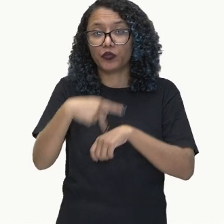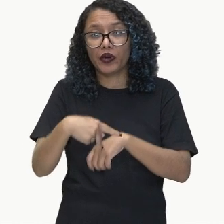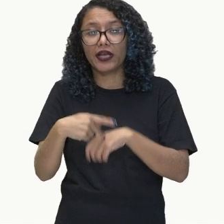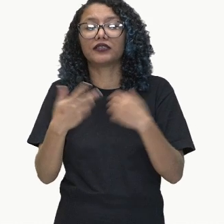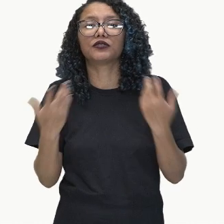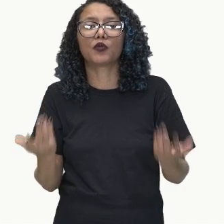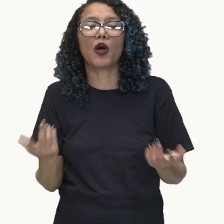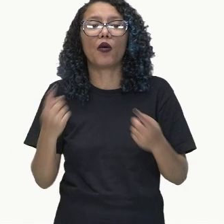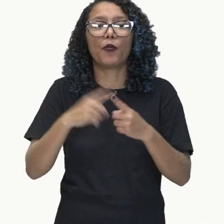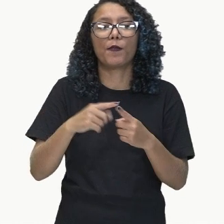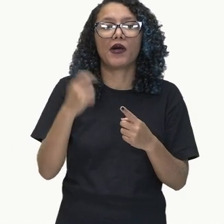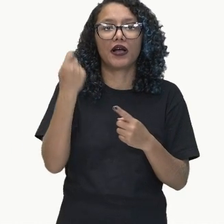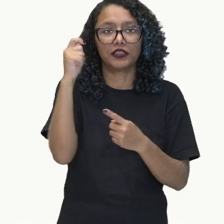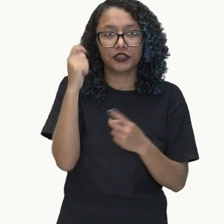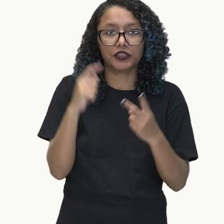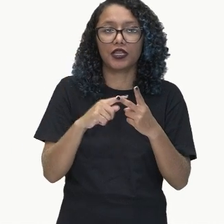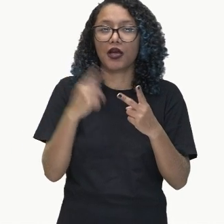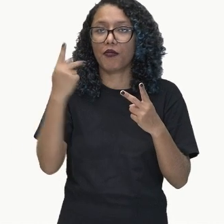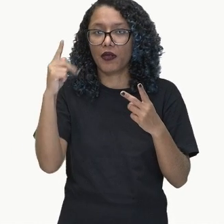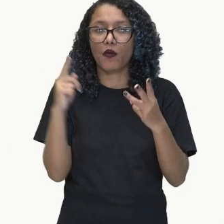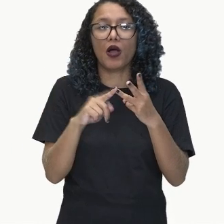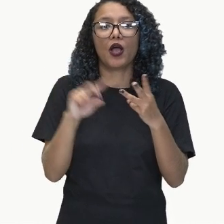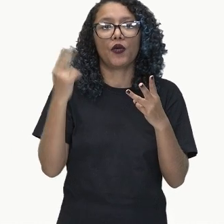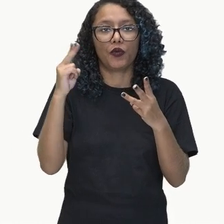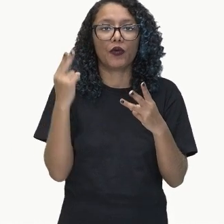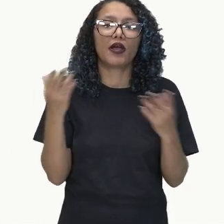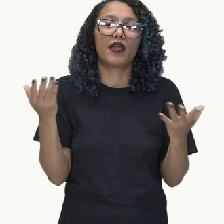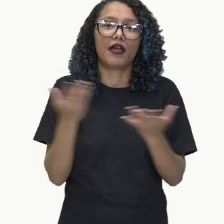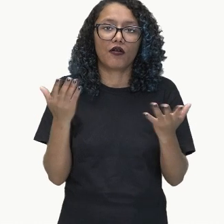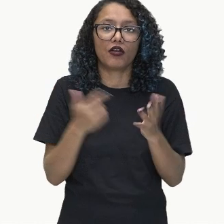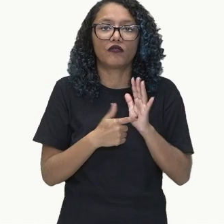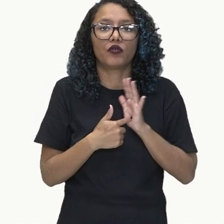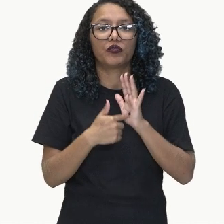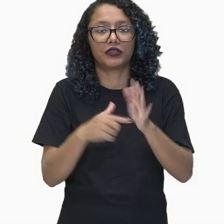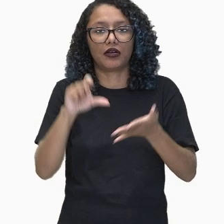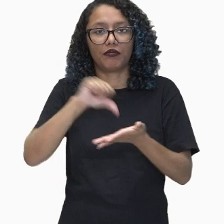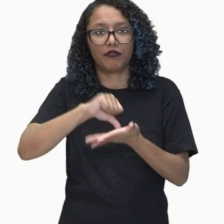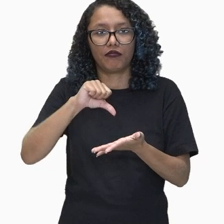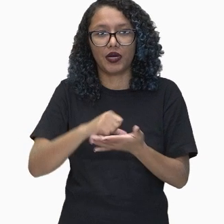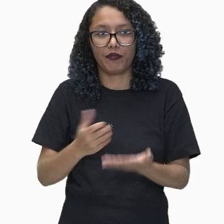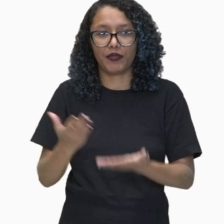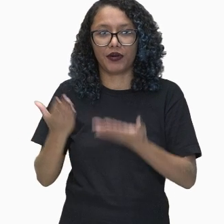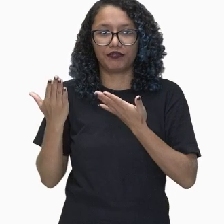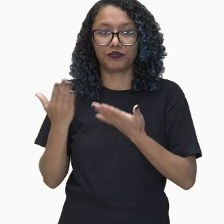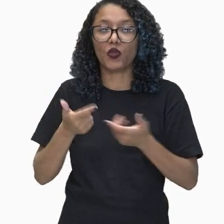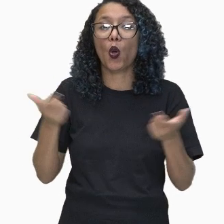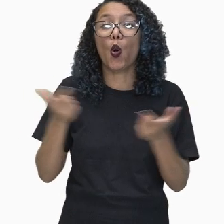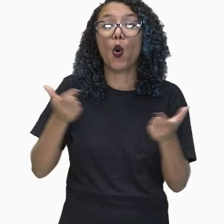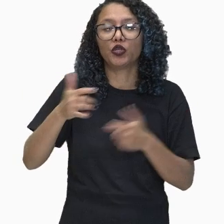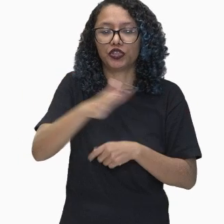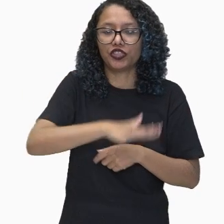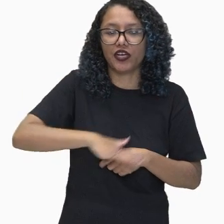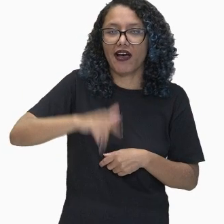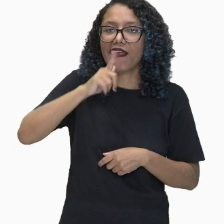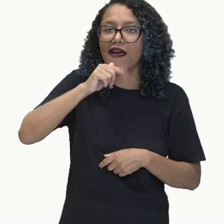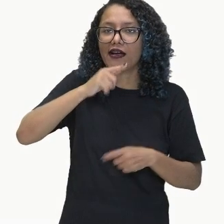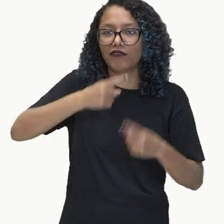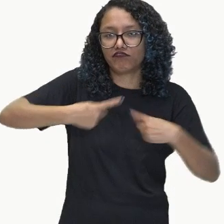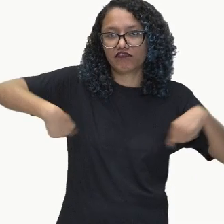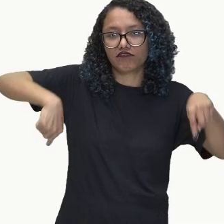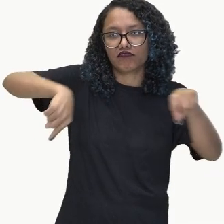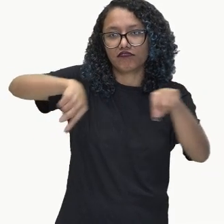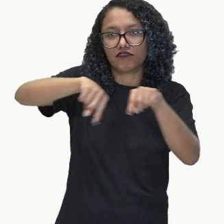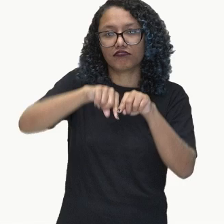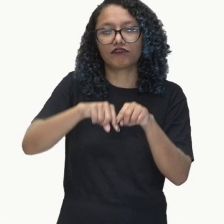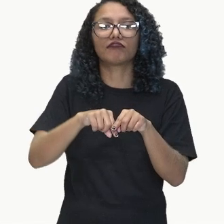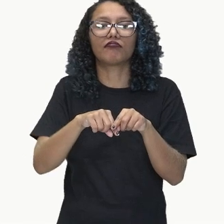Argentina, Paraguai e Uruguai. Para vocês agora o mapa da região da bacia hidrográfica do Rio da Prata, ok?